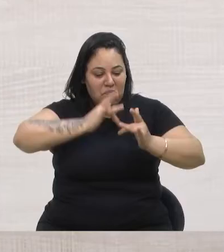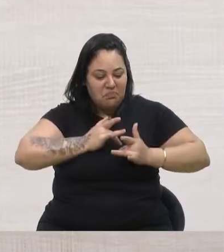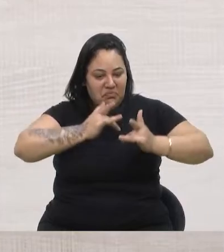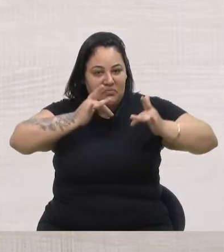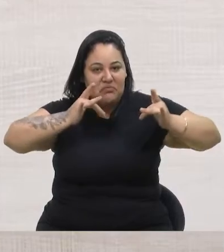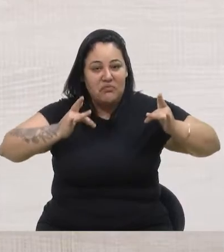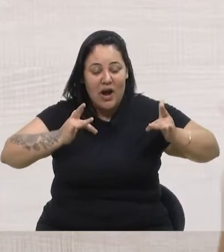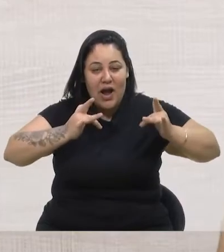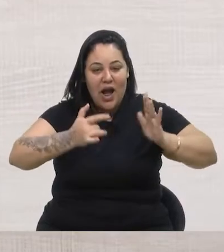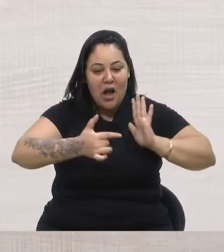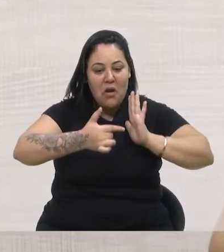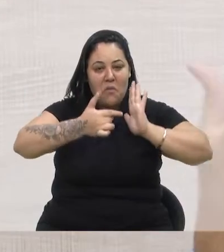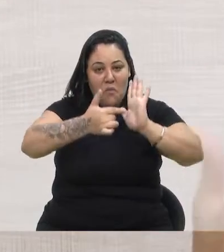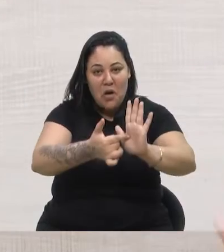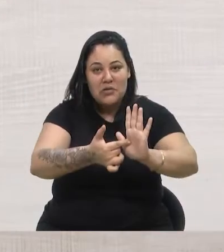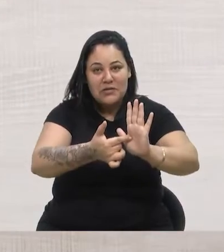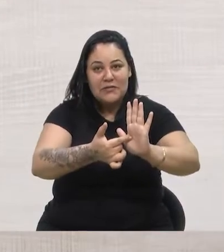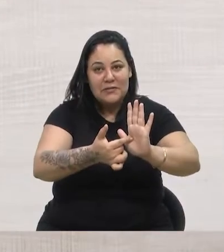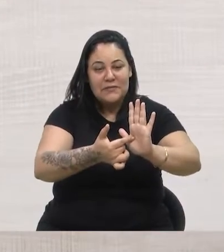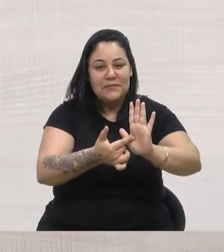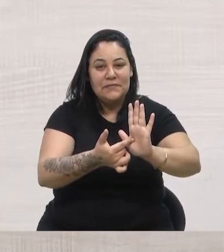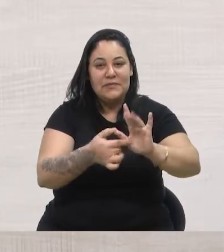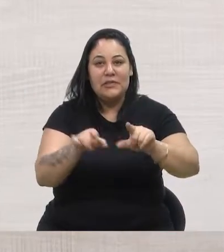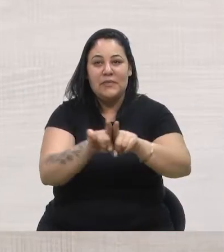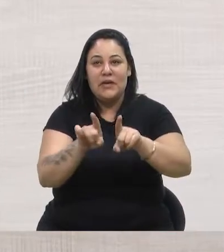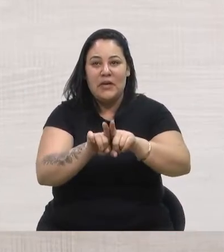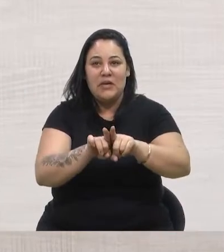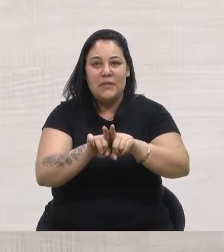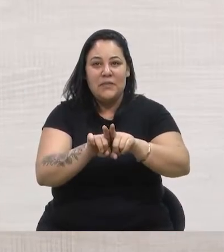que a gente mostra durante as narrativas